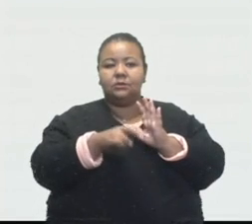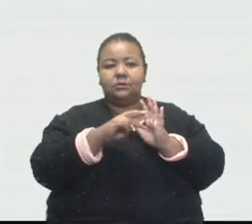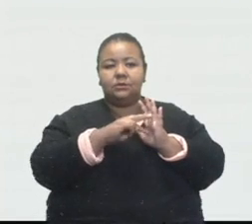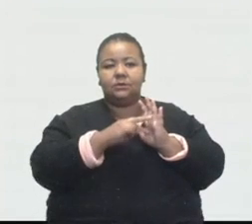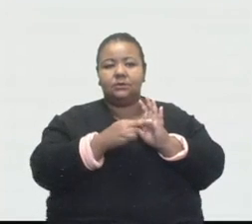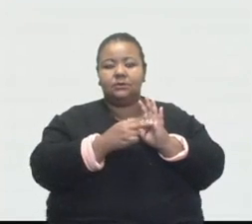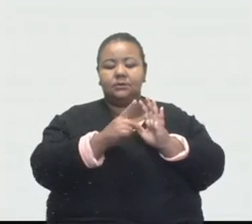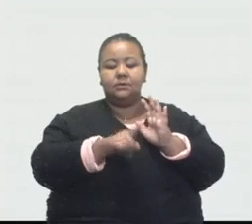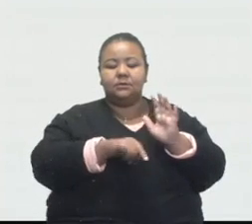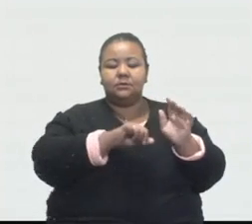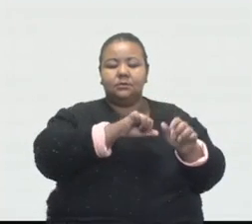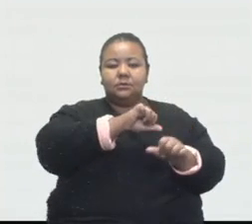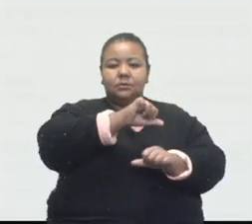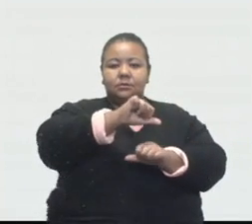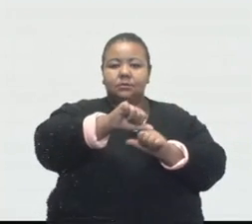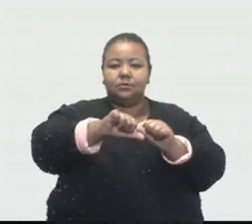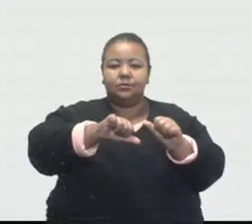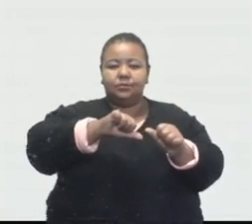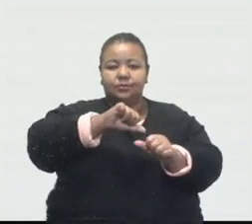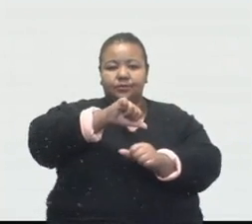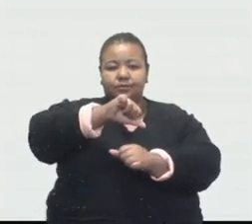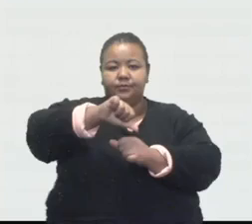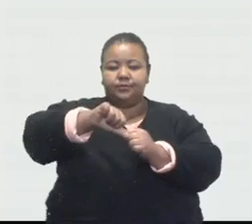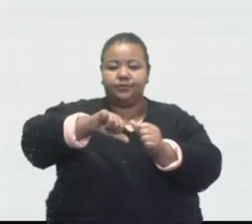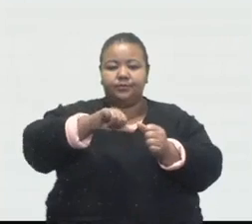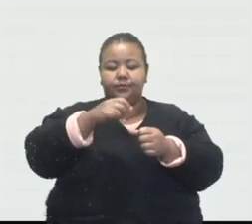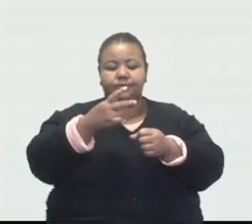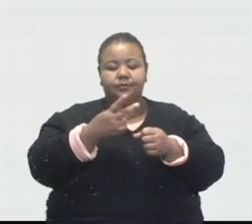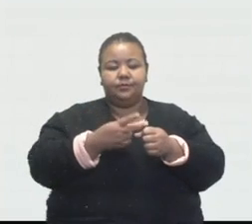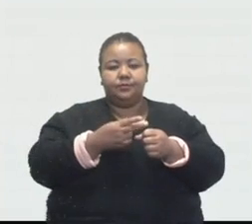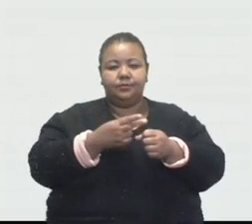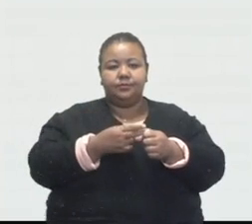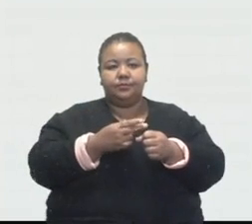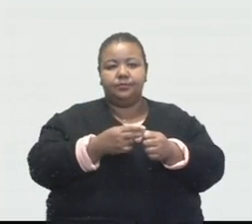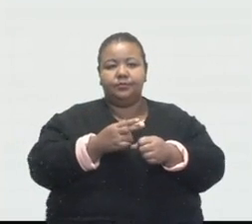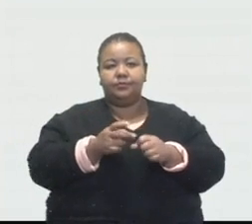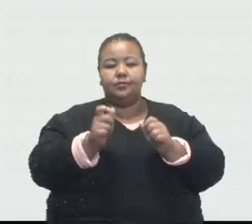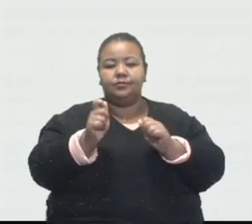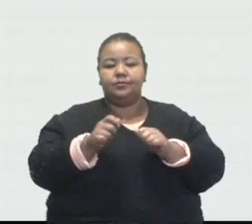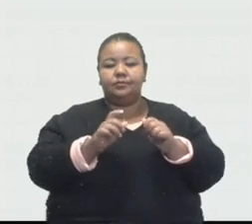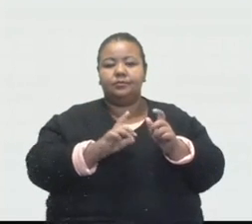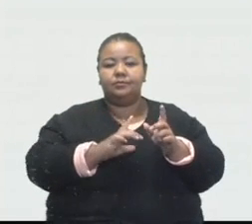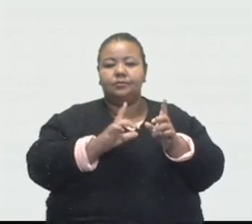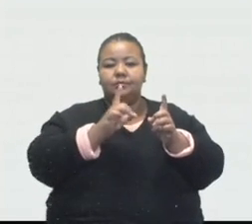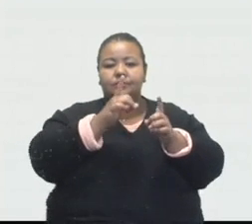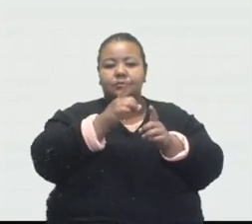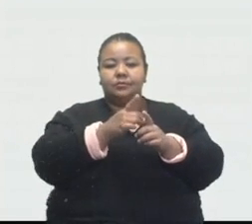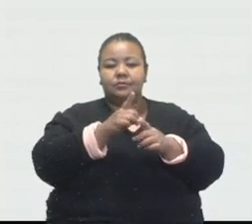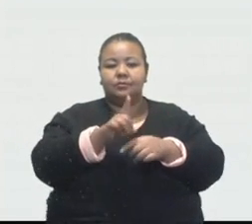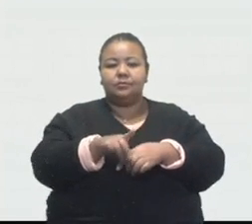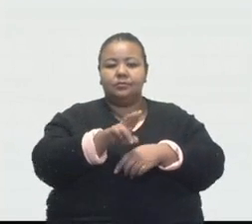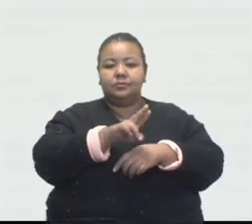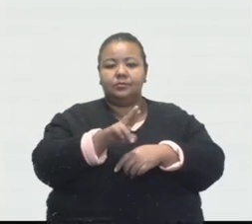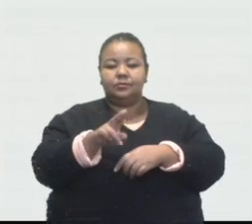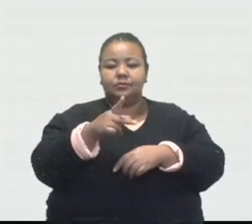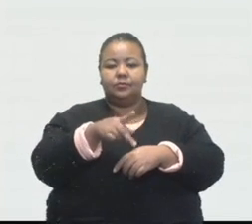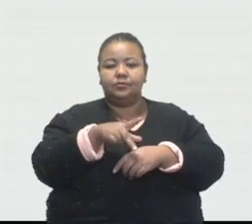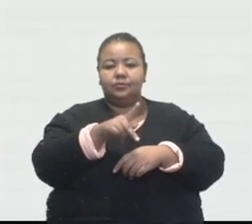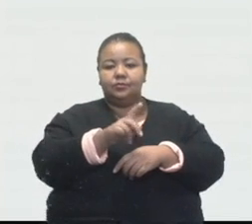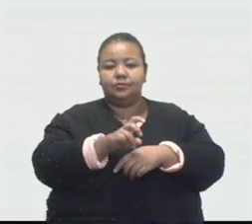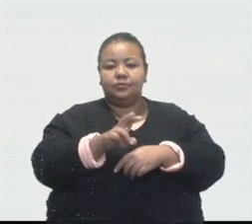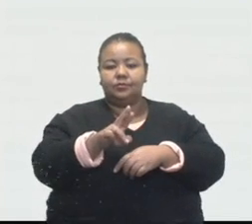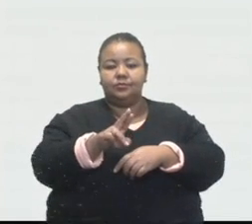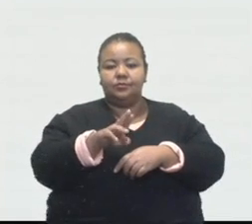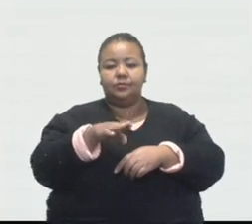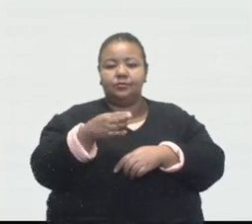de uma transformação, de um núcleo de uma transformação. Então, você pode encontrar esta notação quando